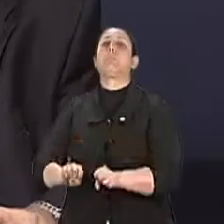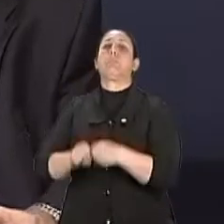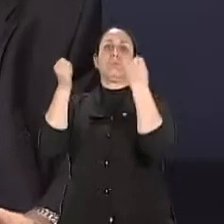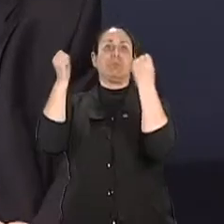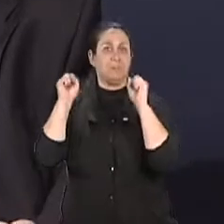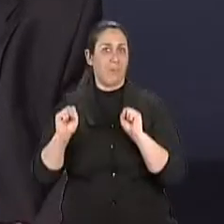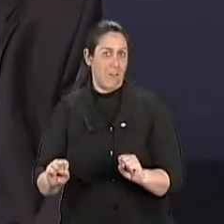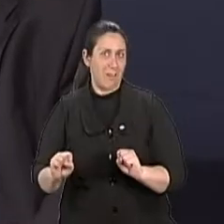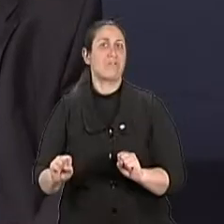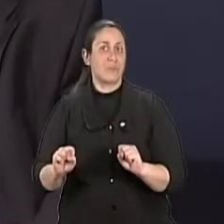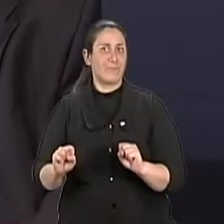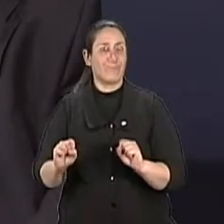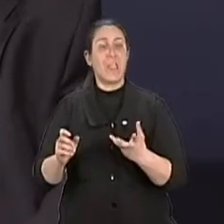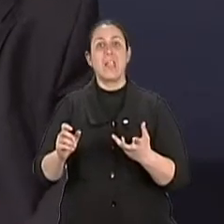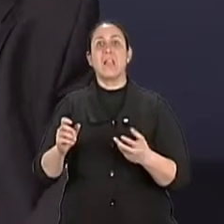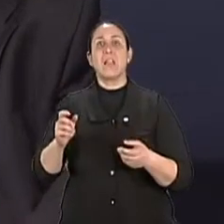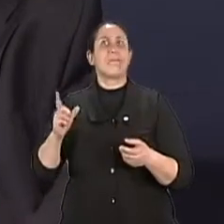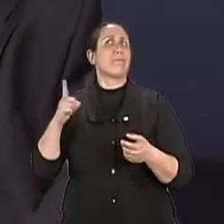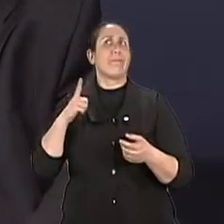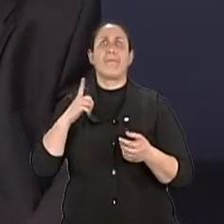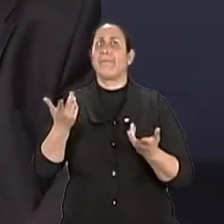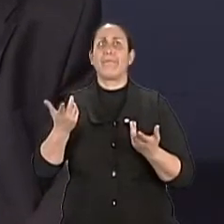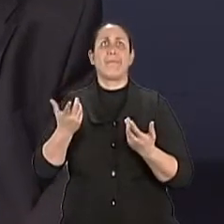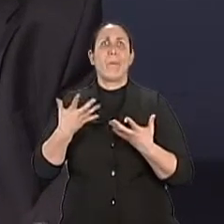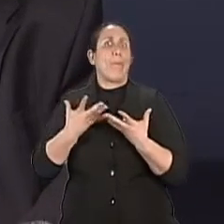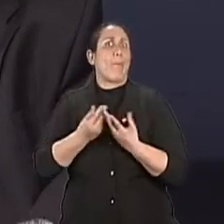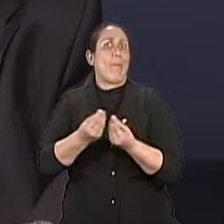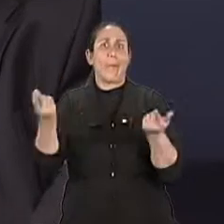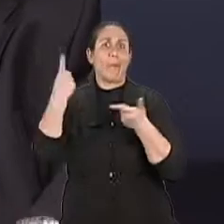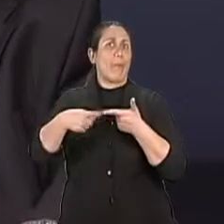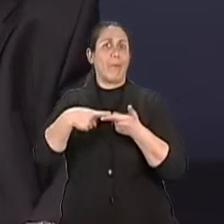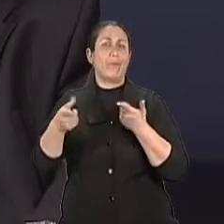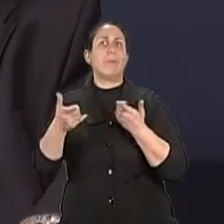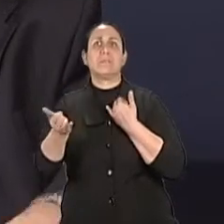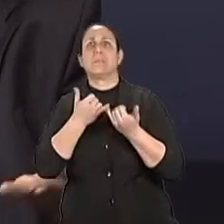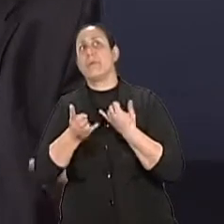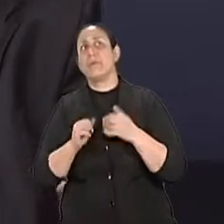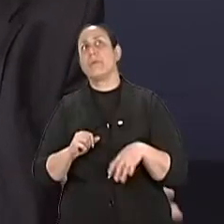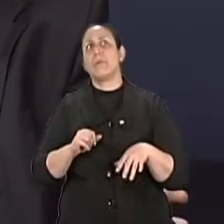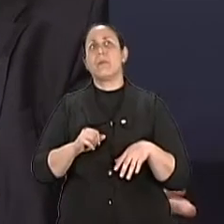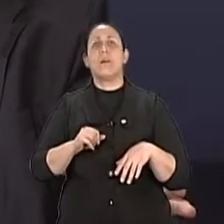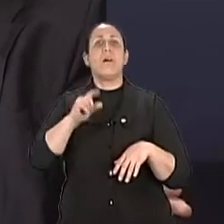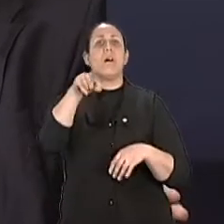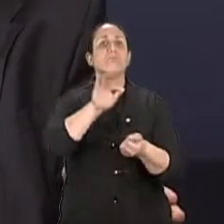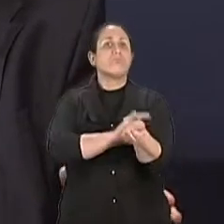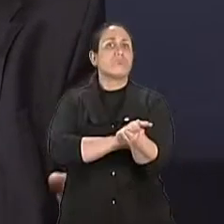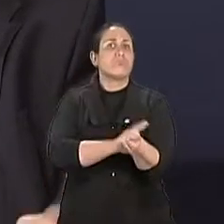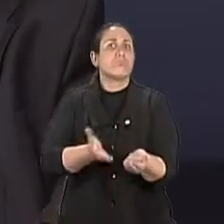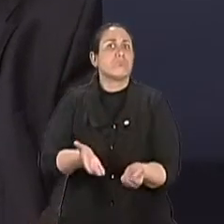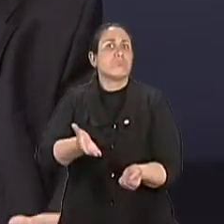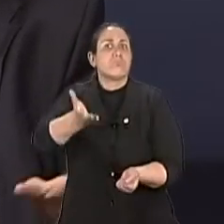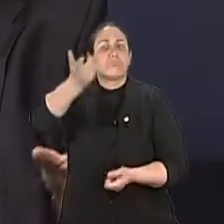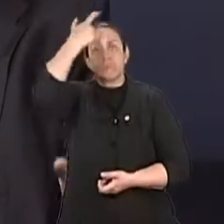a fratura pode ter várias consequências. Como a gente compara assim, a hipertensão do